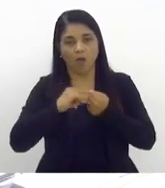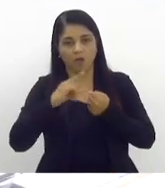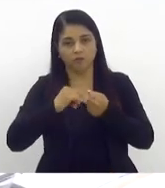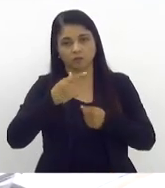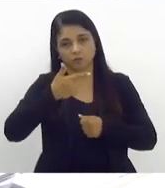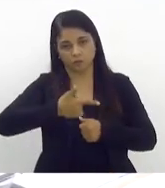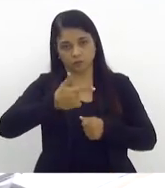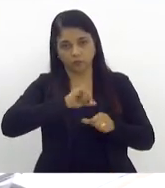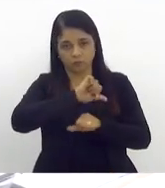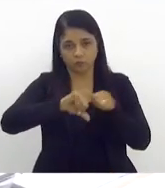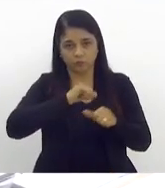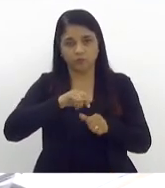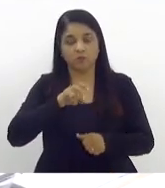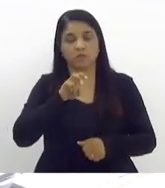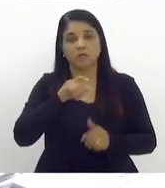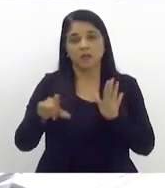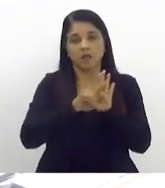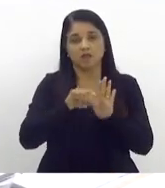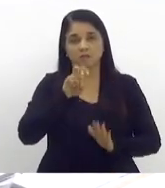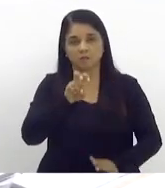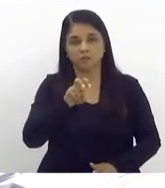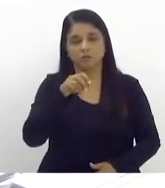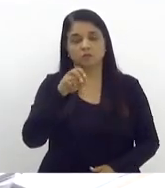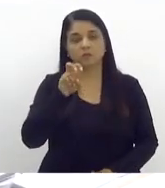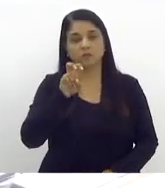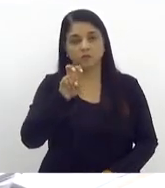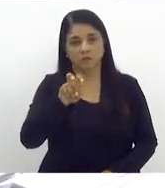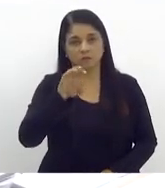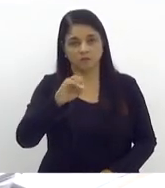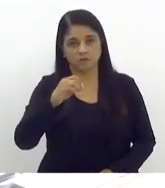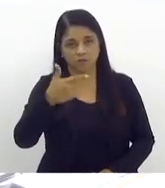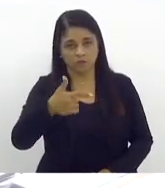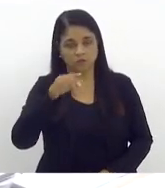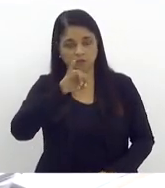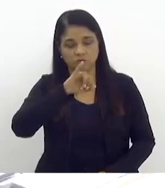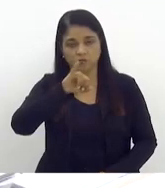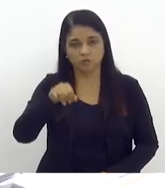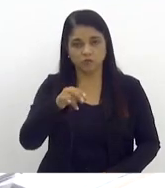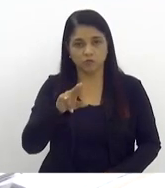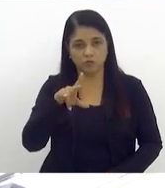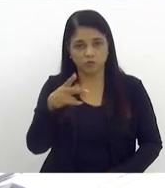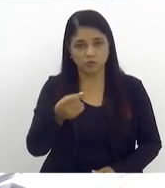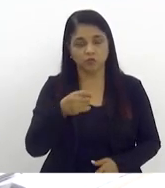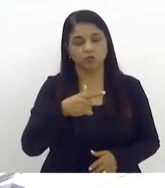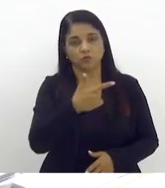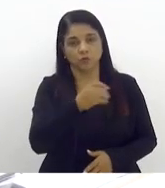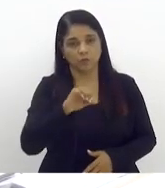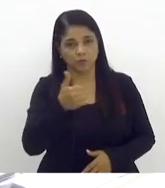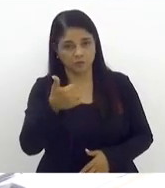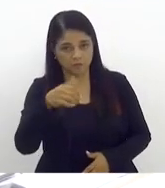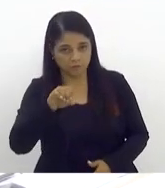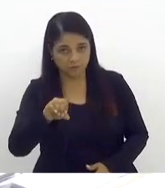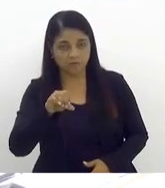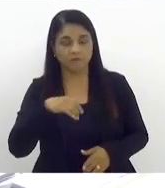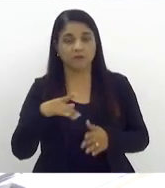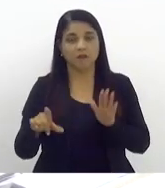lei número 5.502, de 15 de julho de 2009, com nova redação dada pela